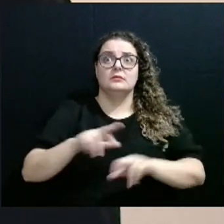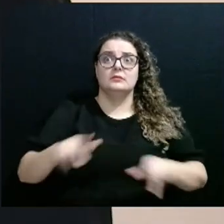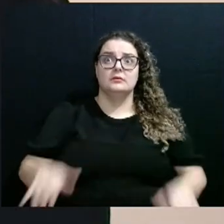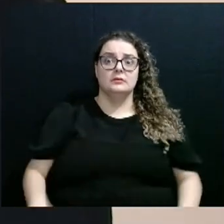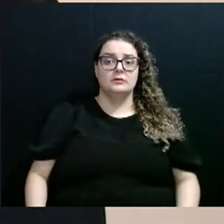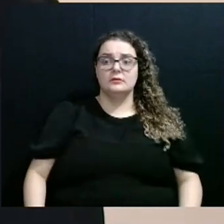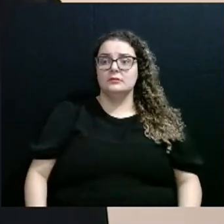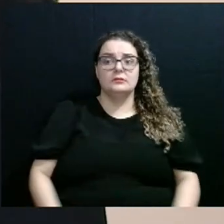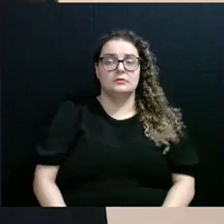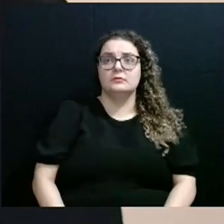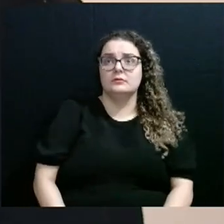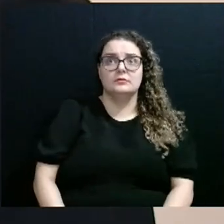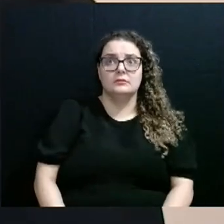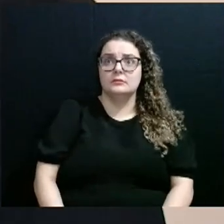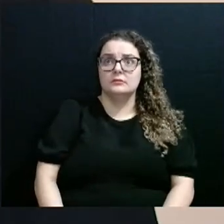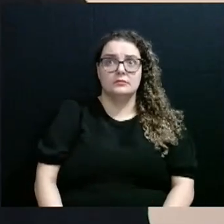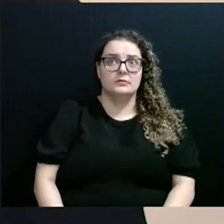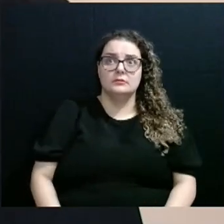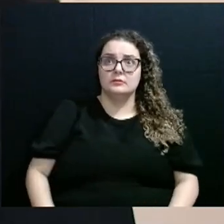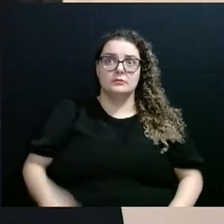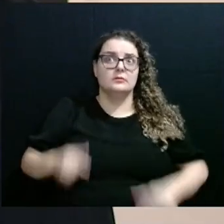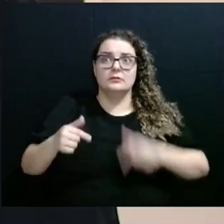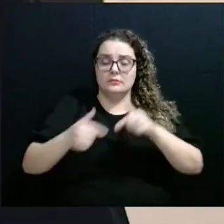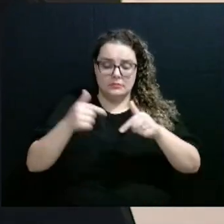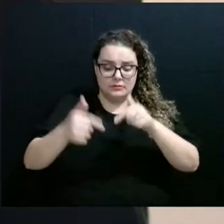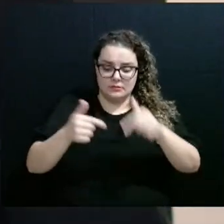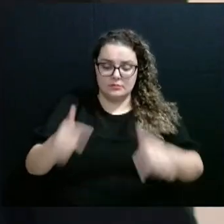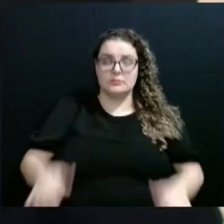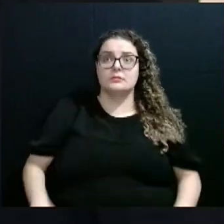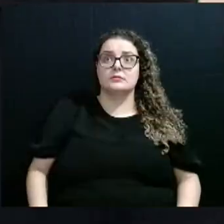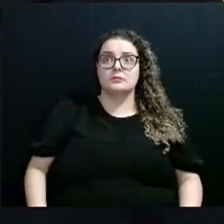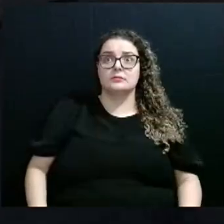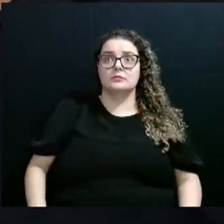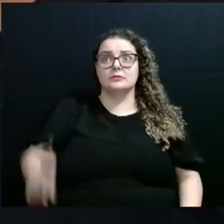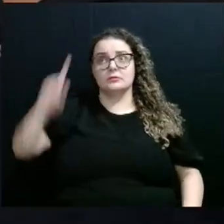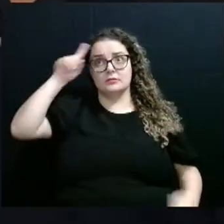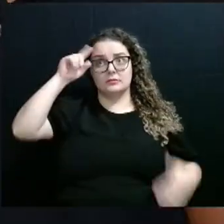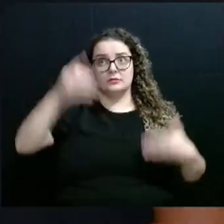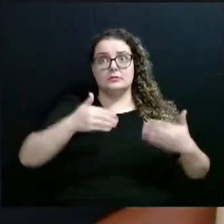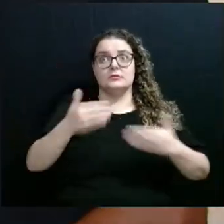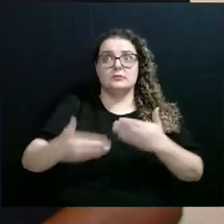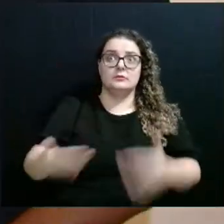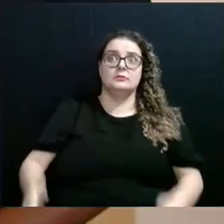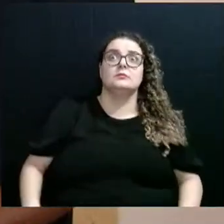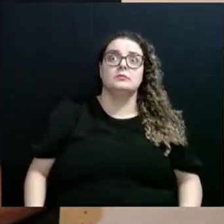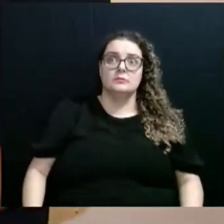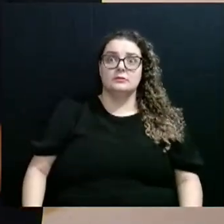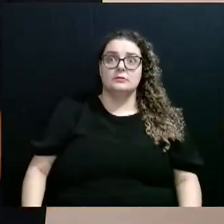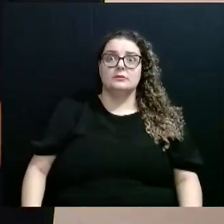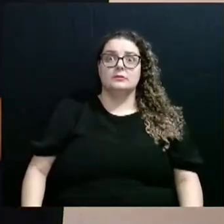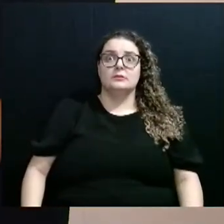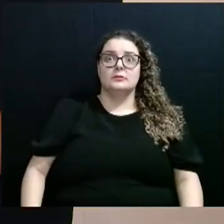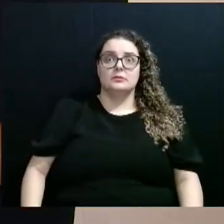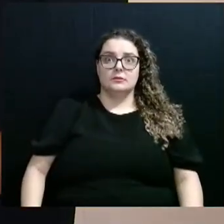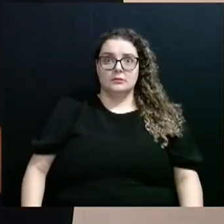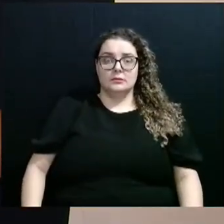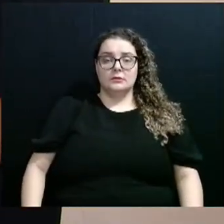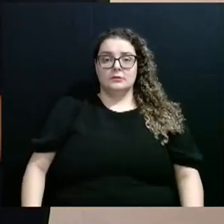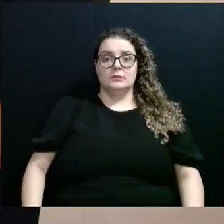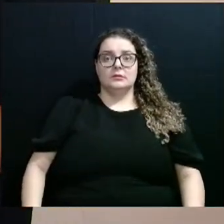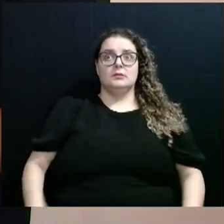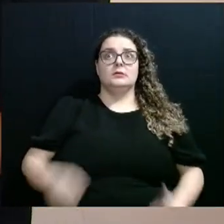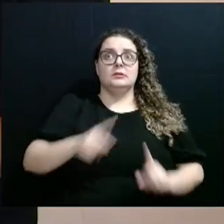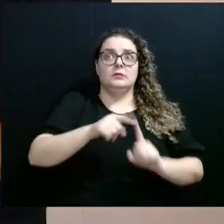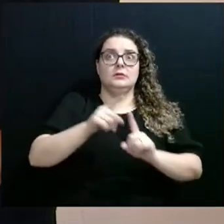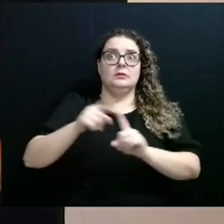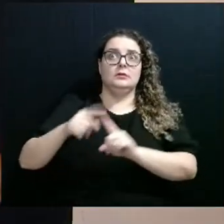vai trabalhando com eles ao longo desses dias. Bom, eu tenho certeza absoluta, né, Gabriel Castro, que esse tipo de atividade é muito